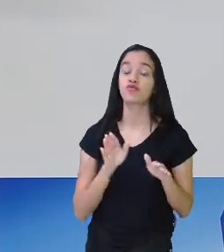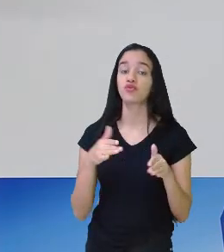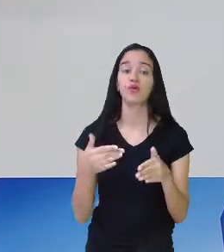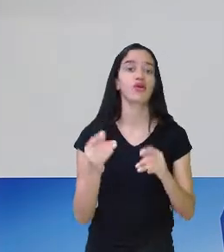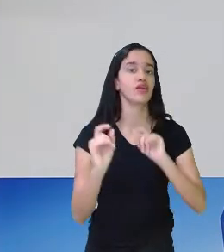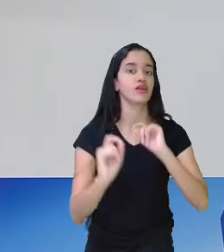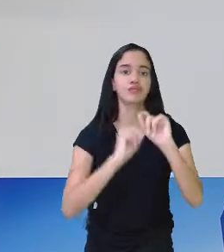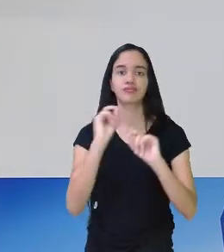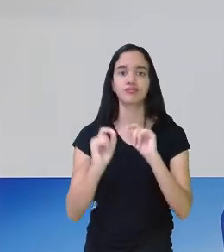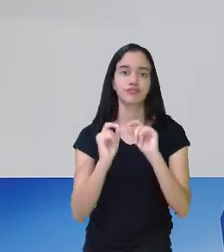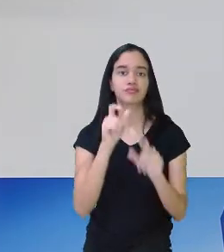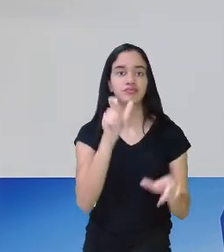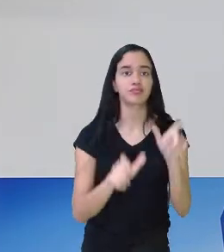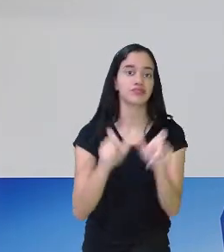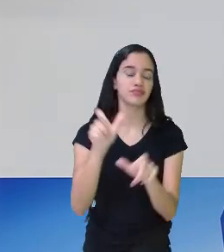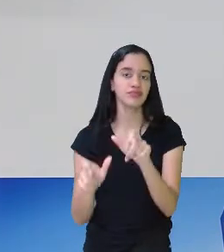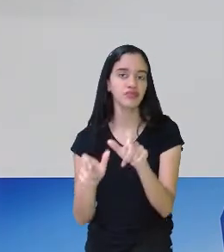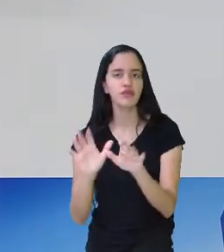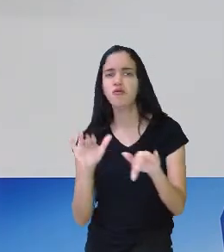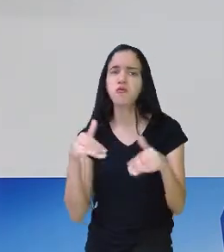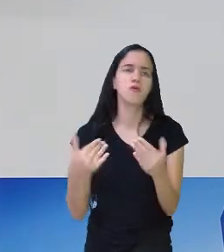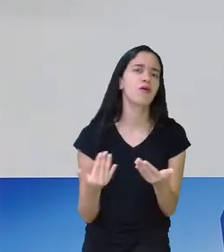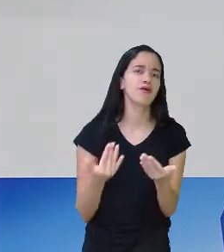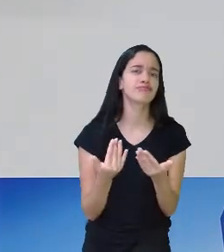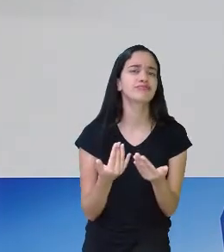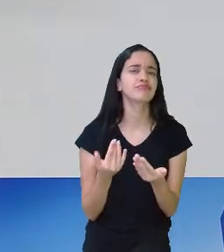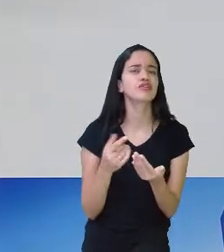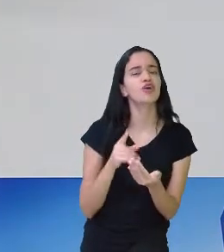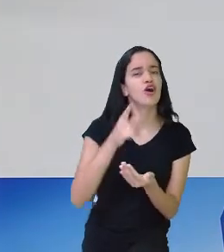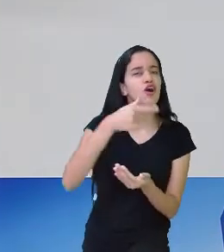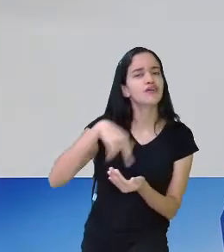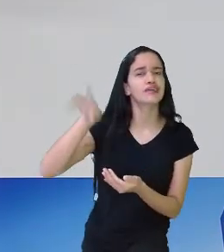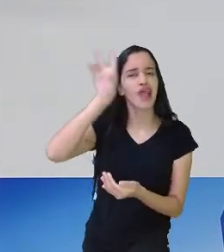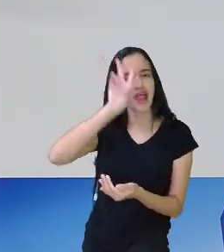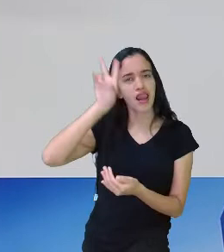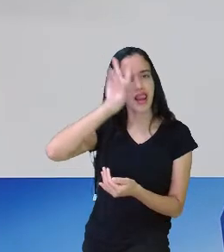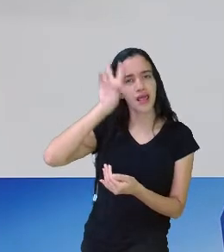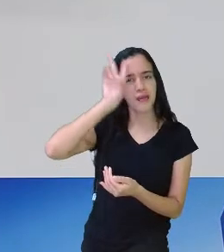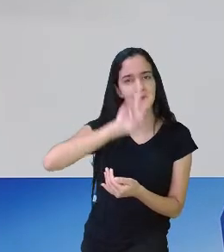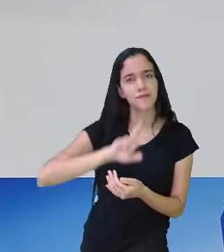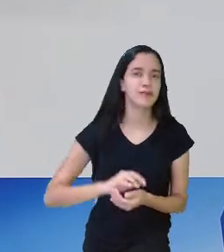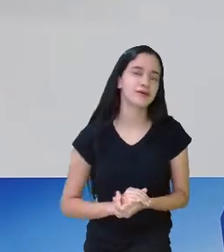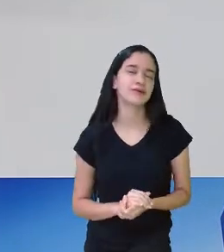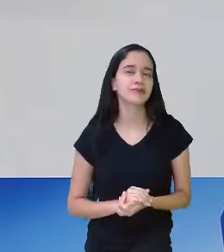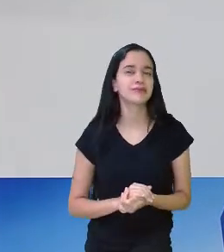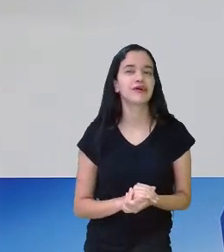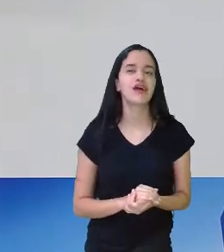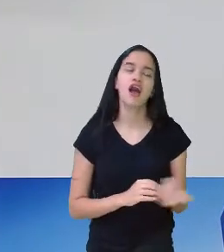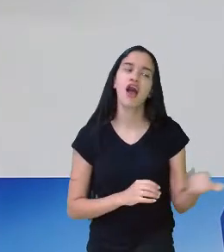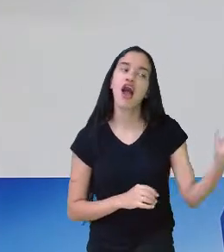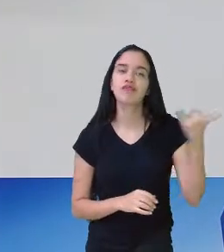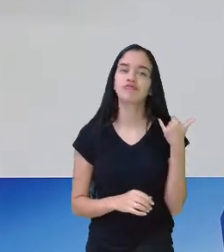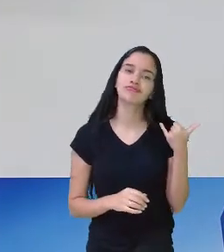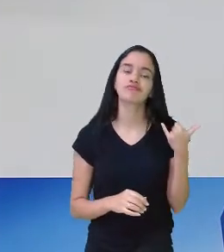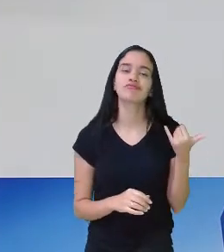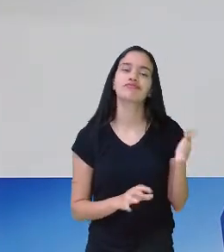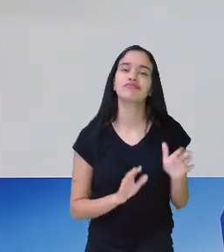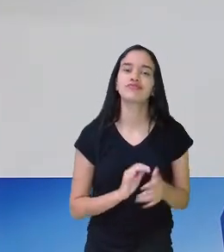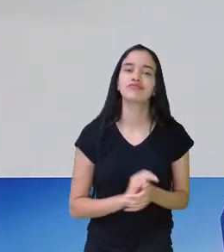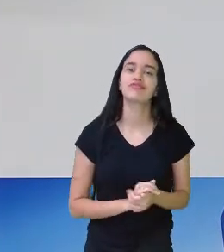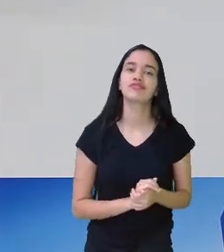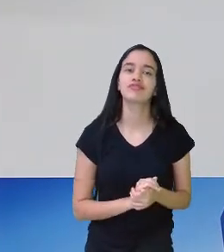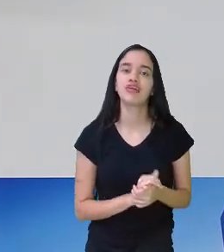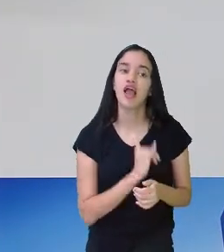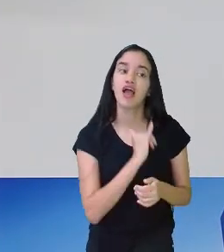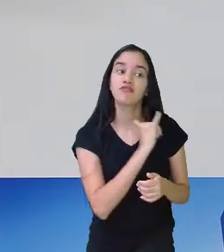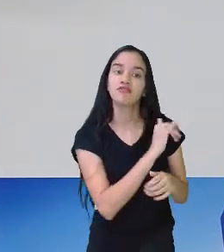nesses seres decompositores que são quais? Será que vocês lembram? Será? Diz aí para a professora Márcia, porque pode ser que, não